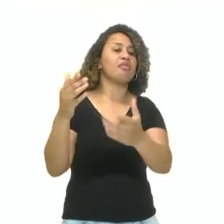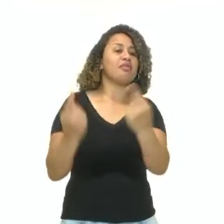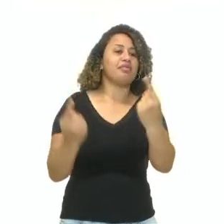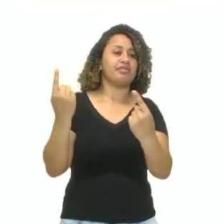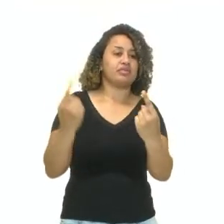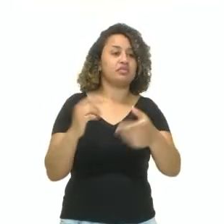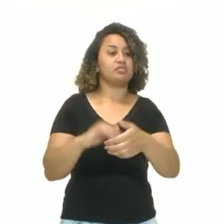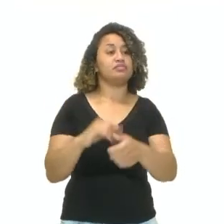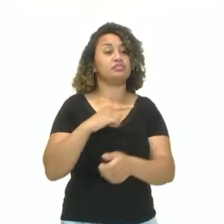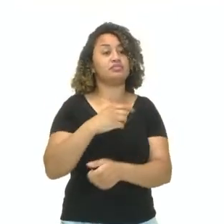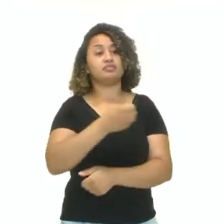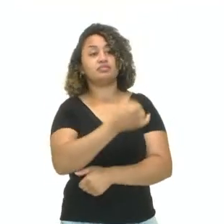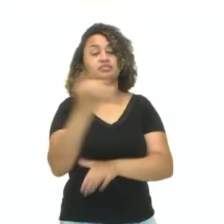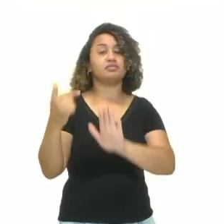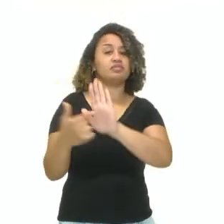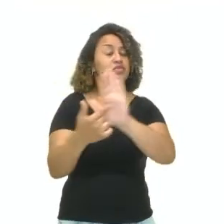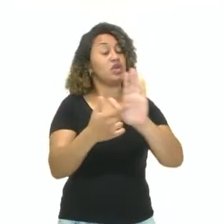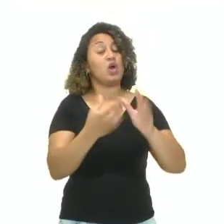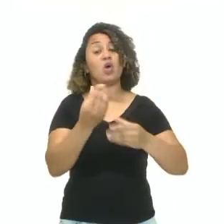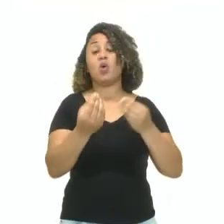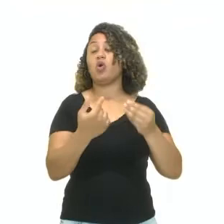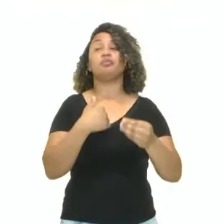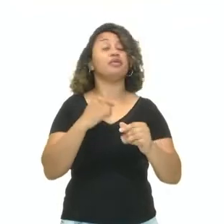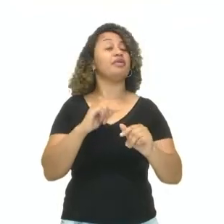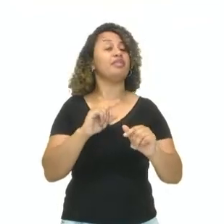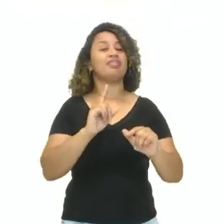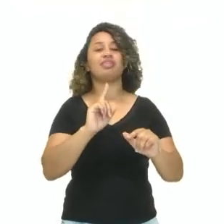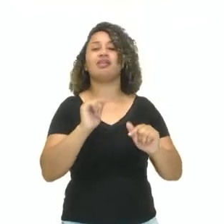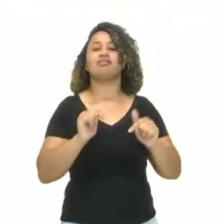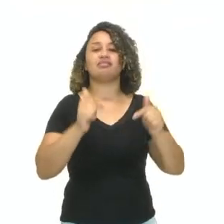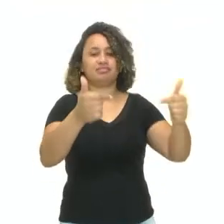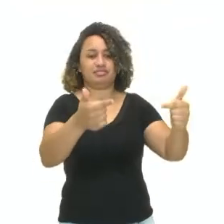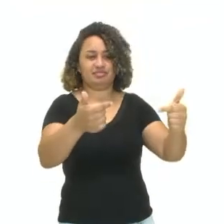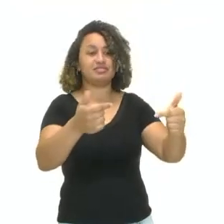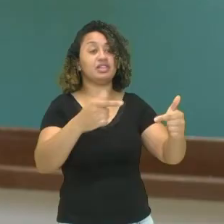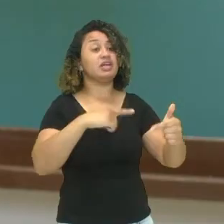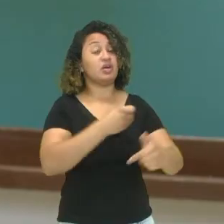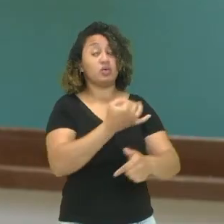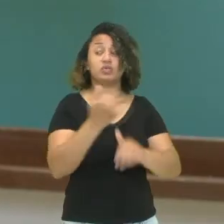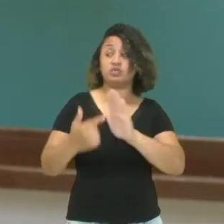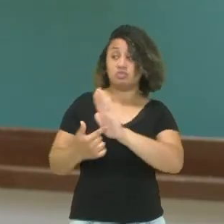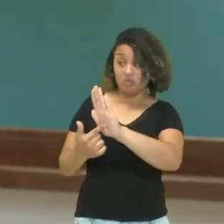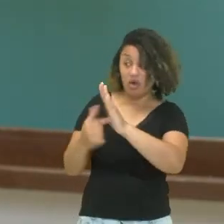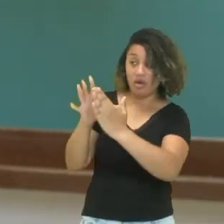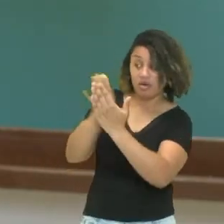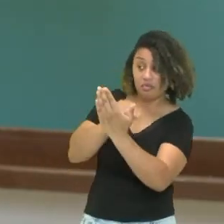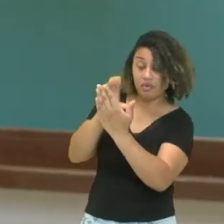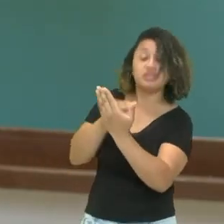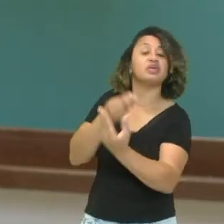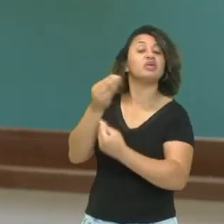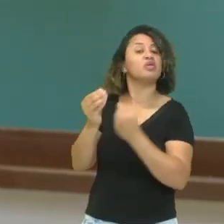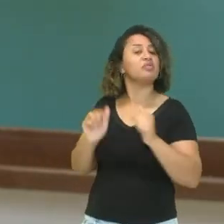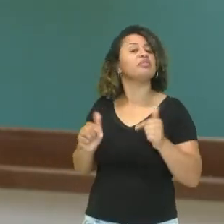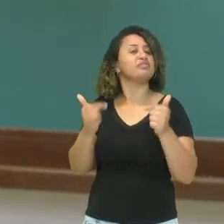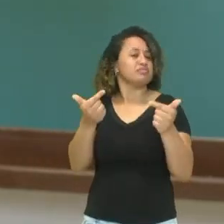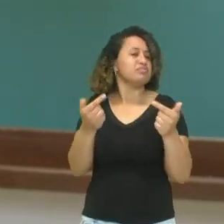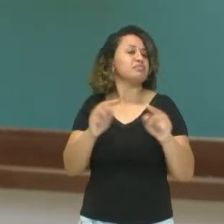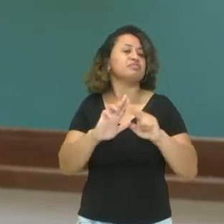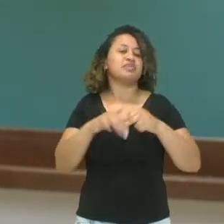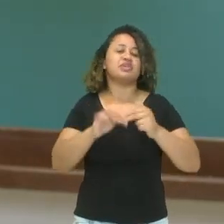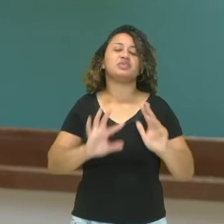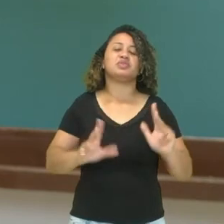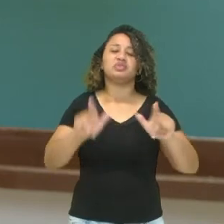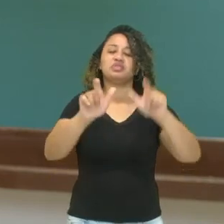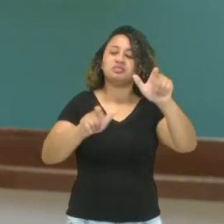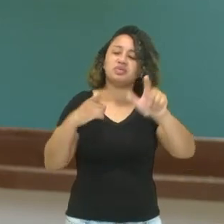mostra como não devemos ser, e outros nos mostram como nós devemos ser. Por isso todos no nosso caminho